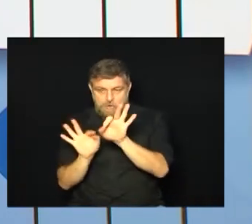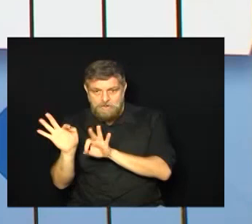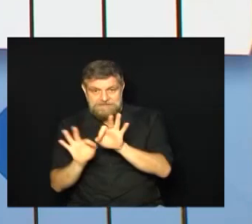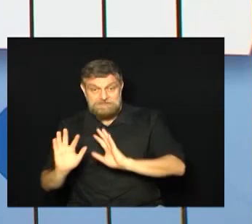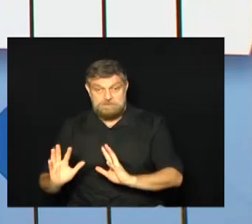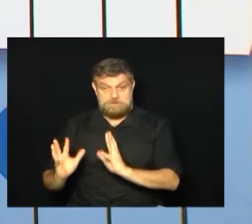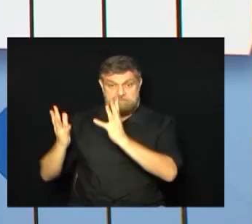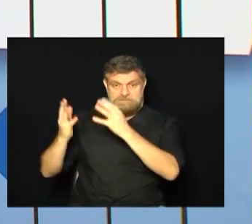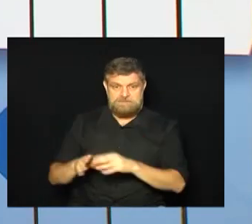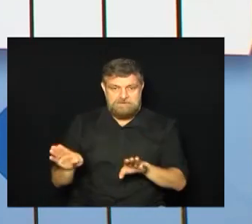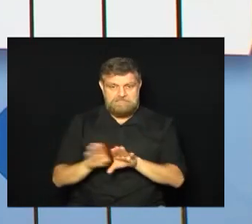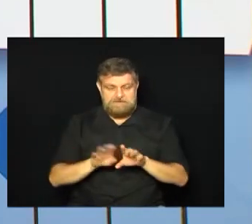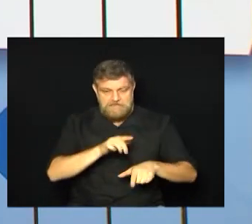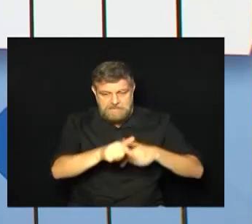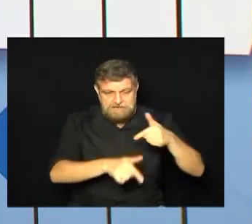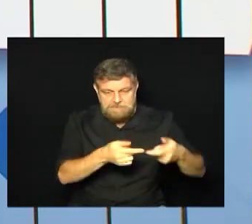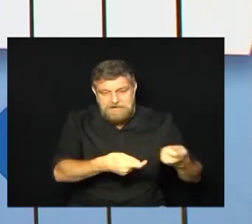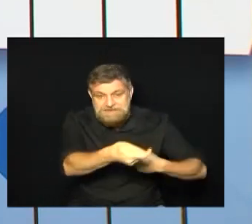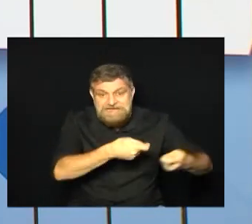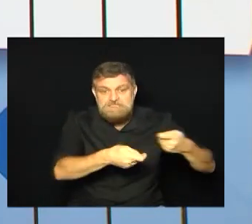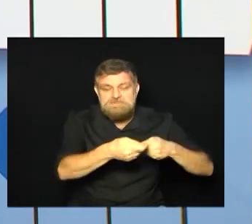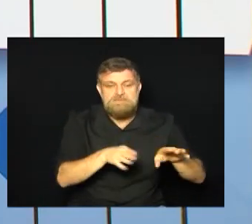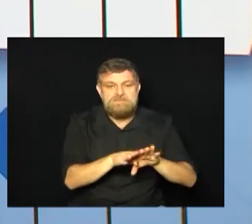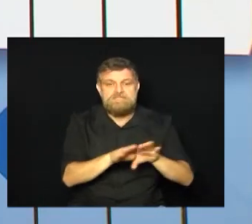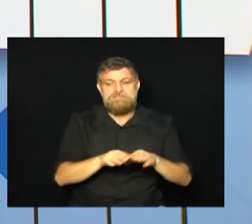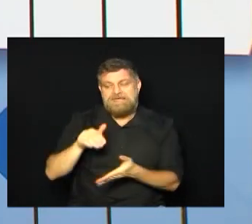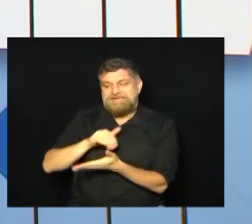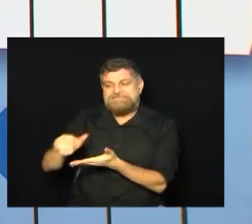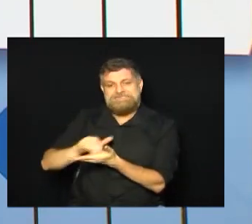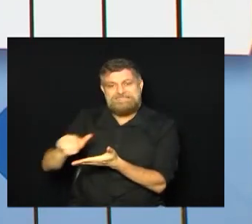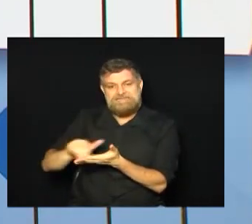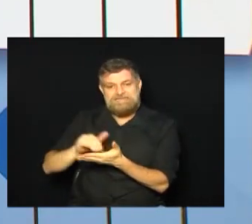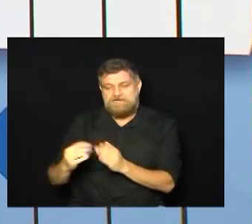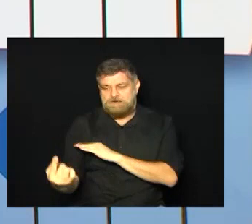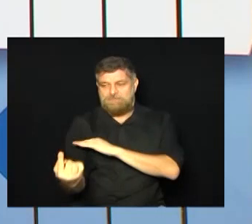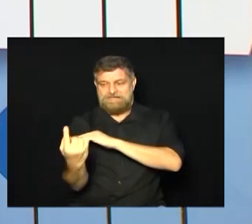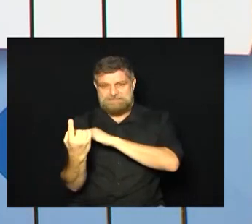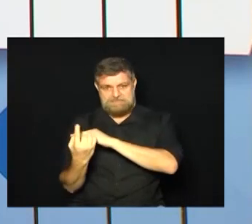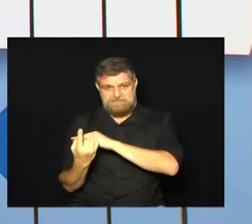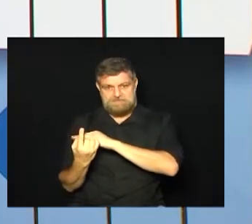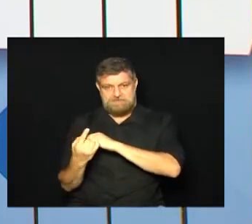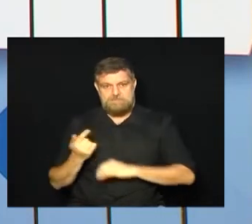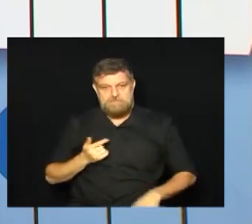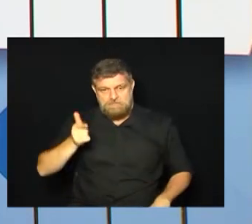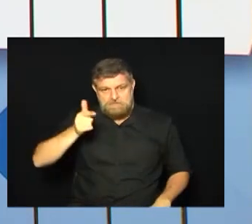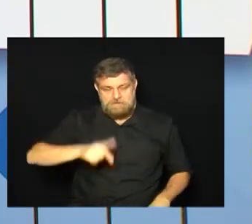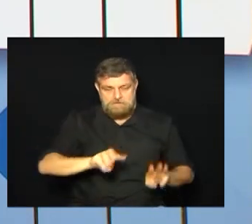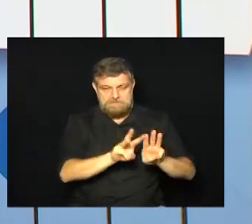eventos, rotinas e serviços administrativos e secretariado e recepção. A gente vai repetir aqui o